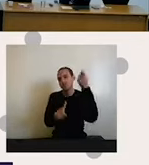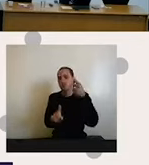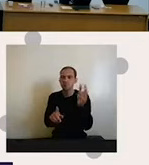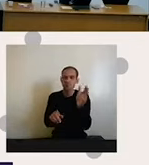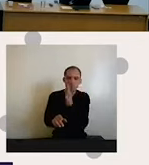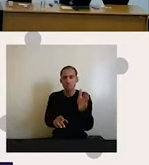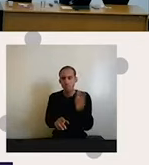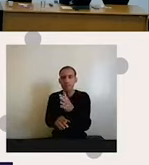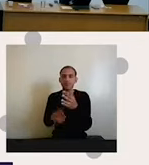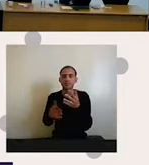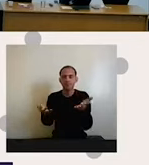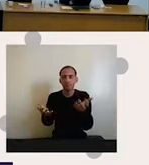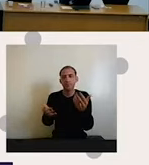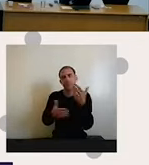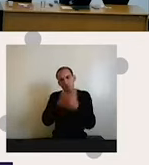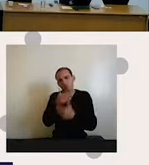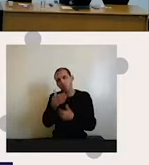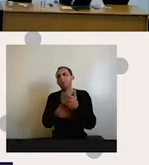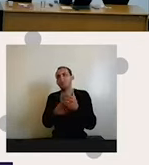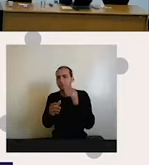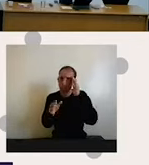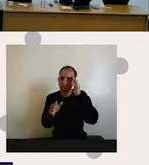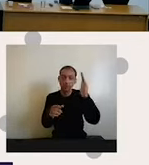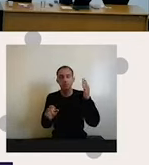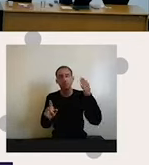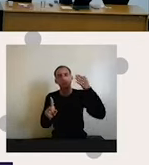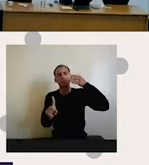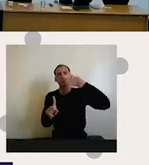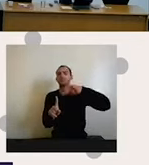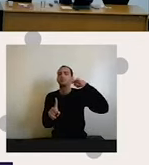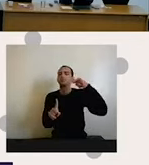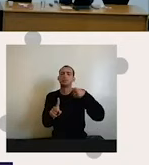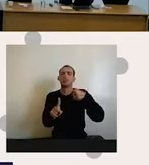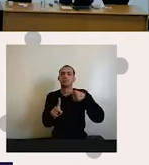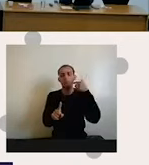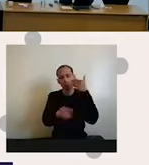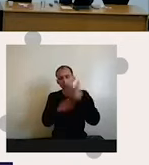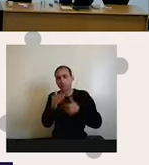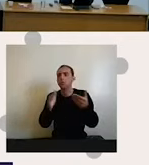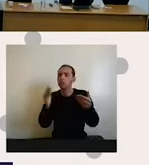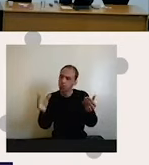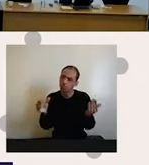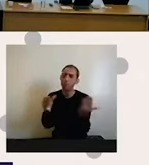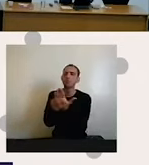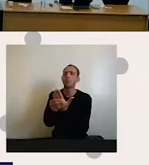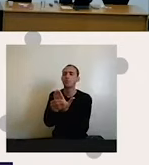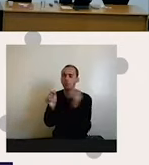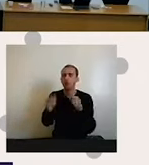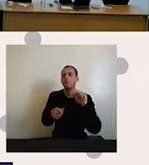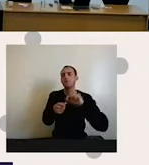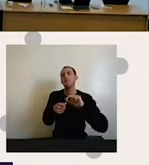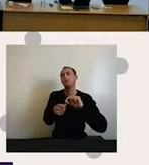anos, mais ou menos, né? E lá não, lá as partes precisam depositar em juízo o